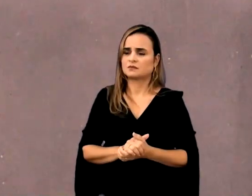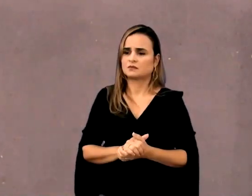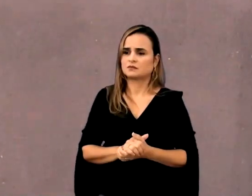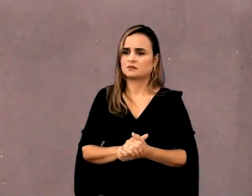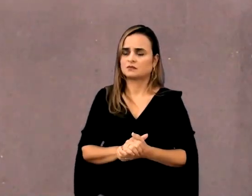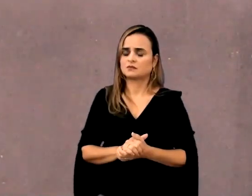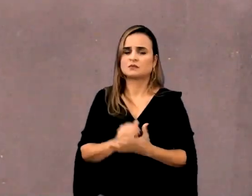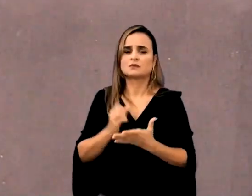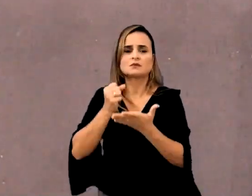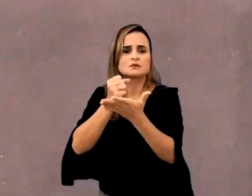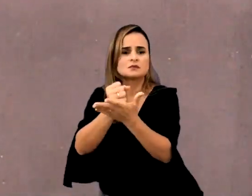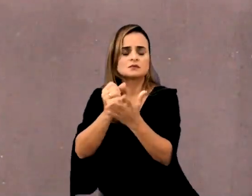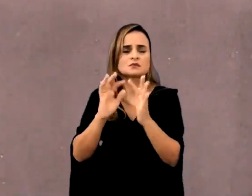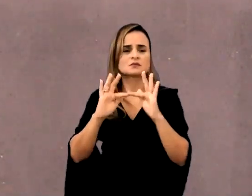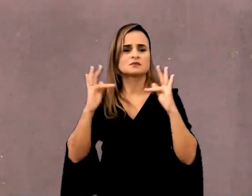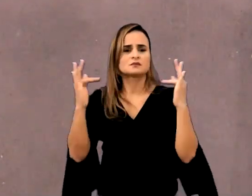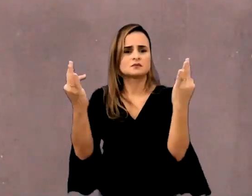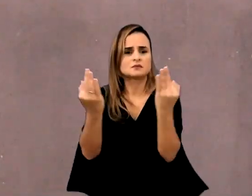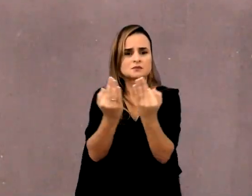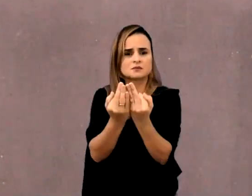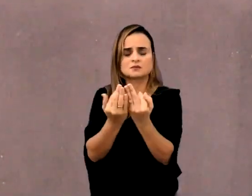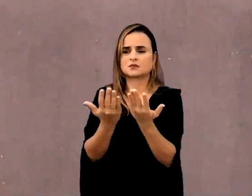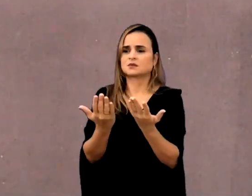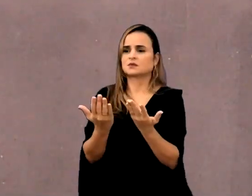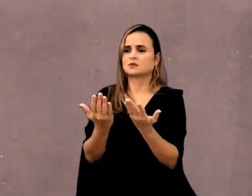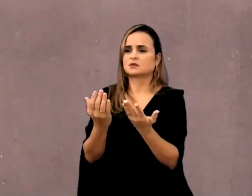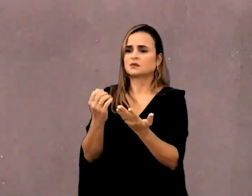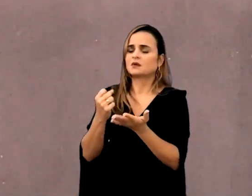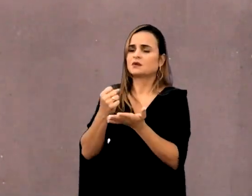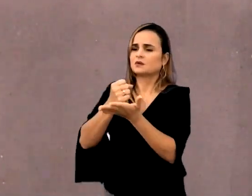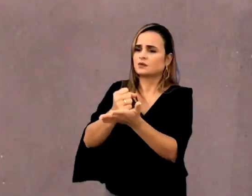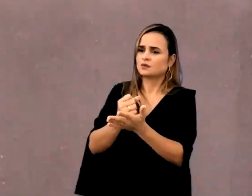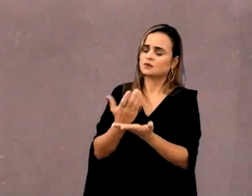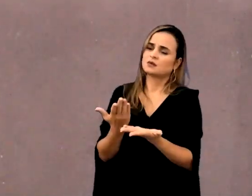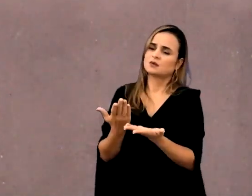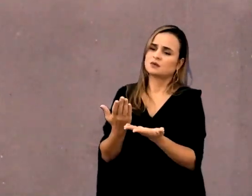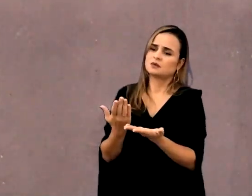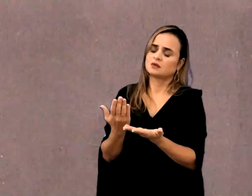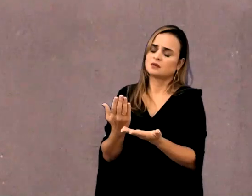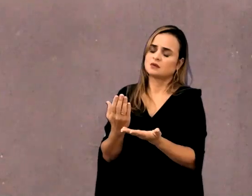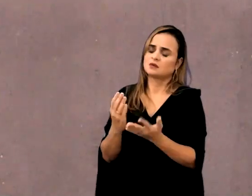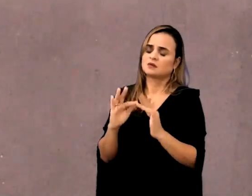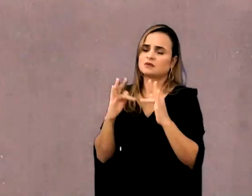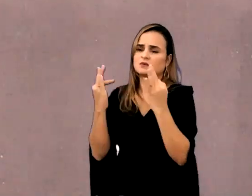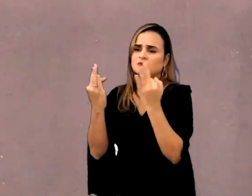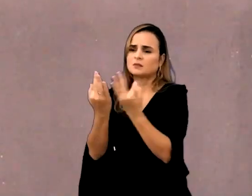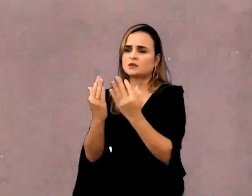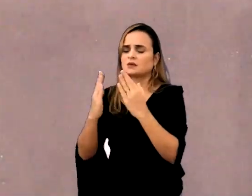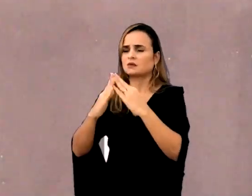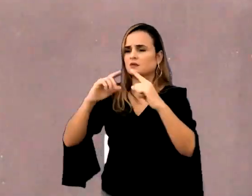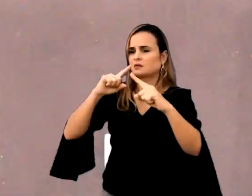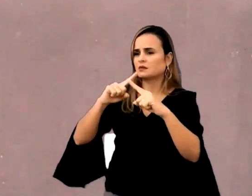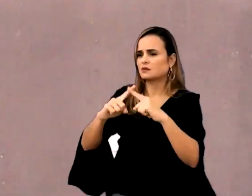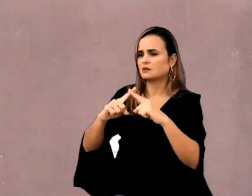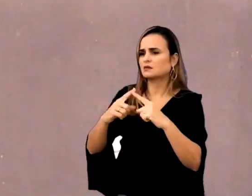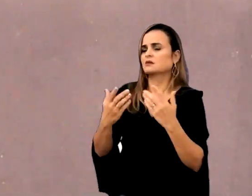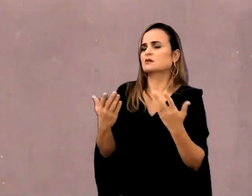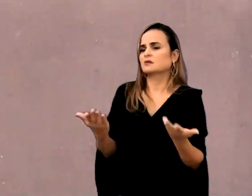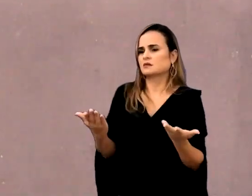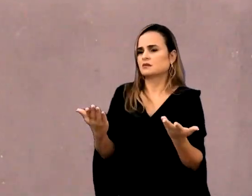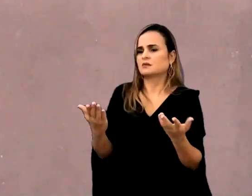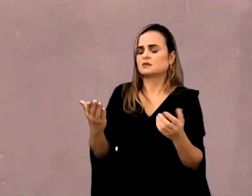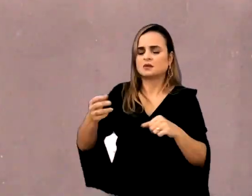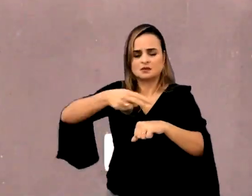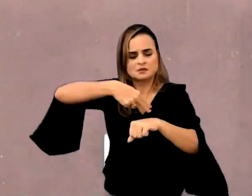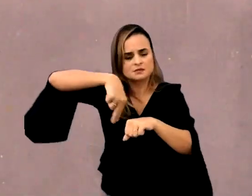família, a nossa vida, a nossa nação, a nossa igreja.